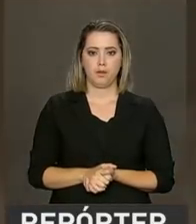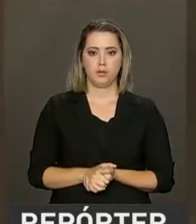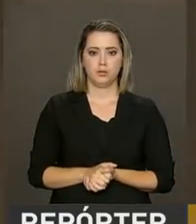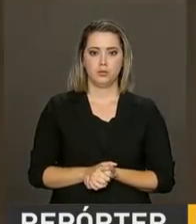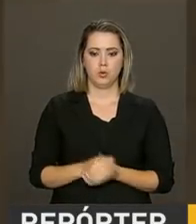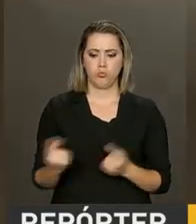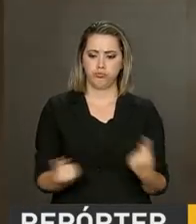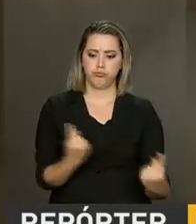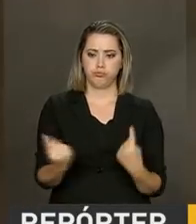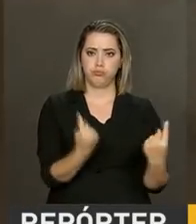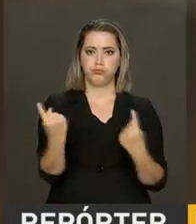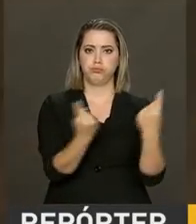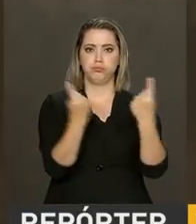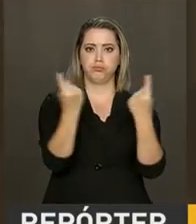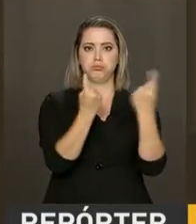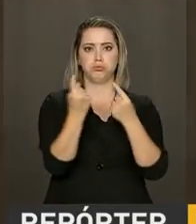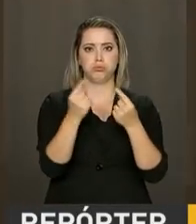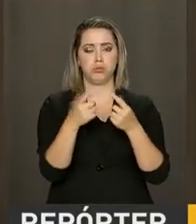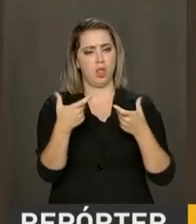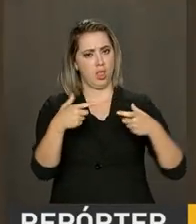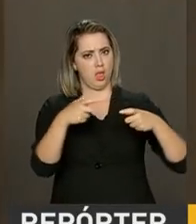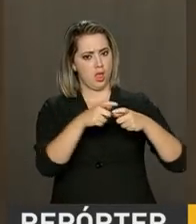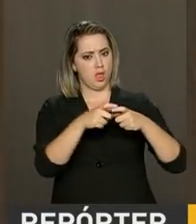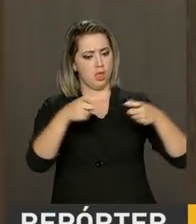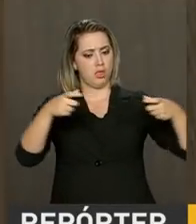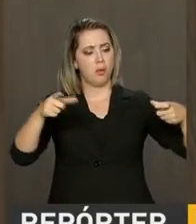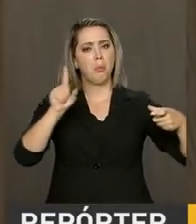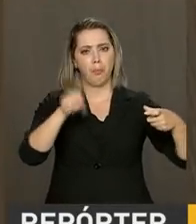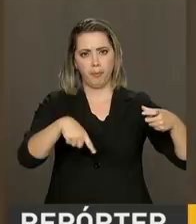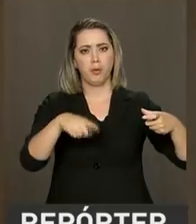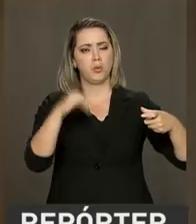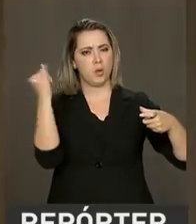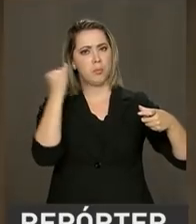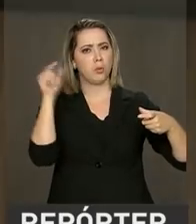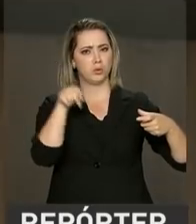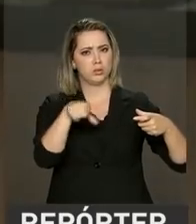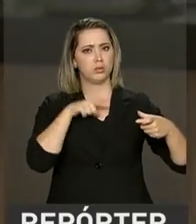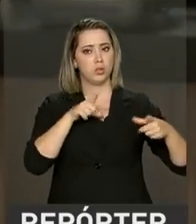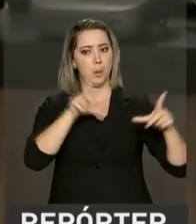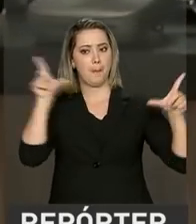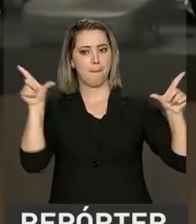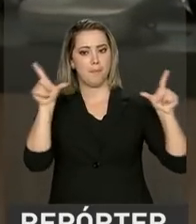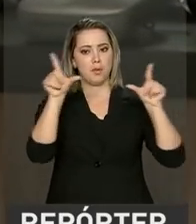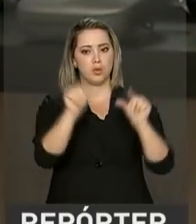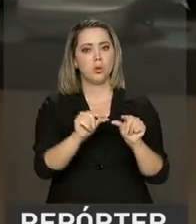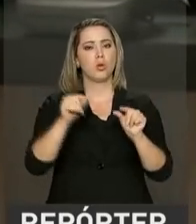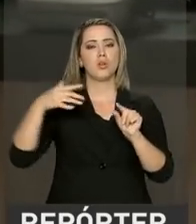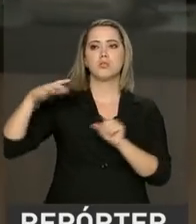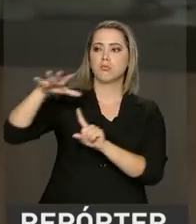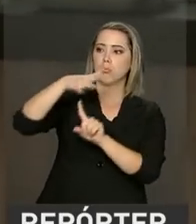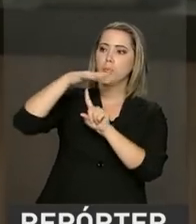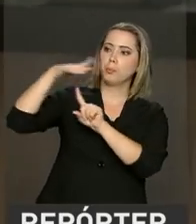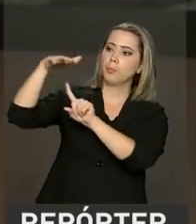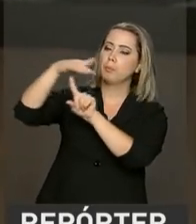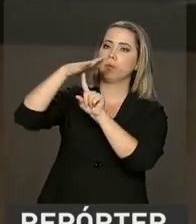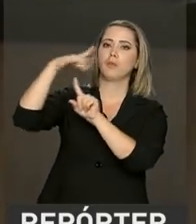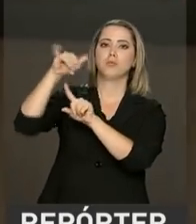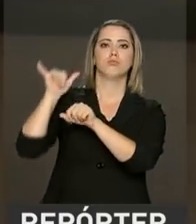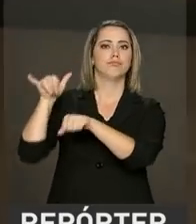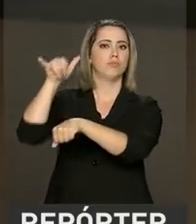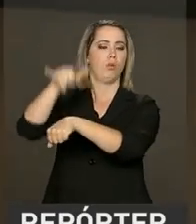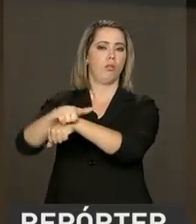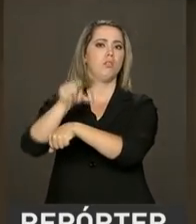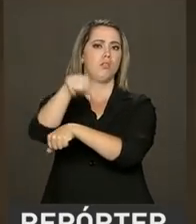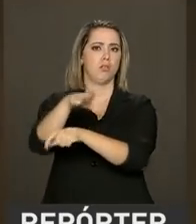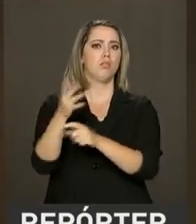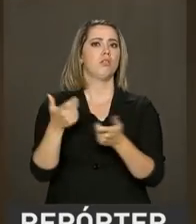Tamanho não é documento, uma expressão adequada quando o assunto são drones. Bem menores que aviões e helicópteros convencionais, estas